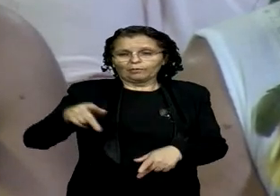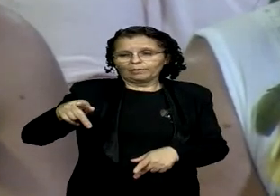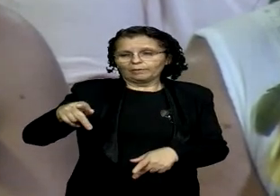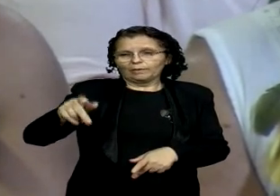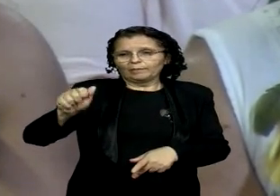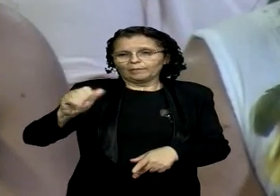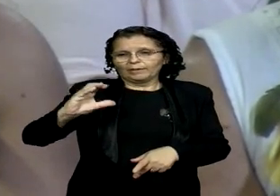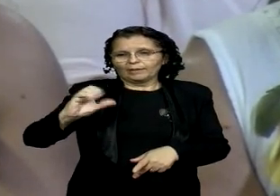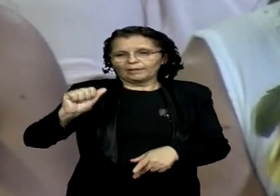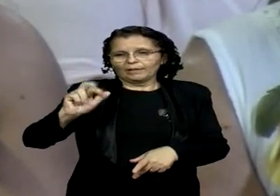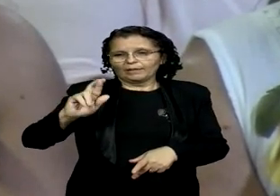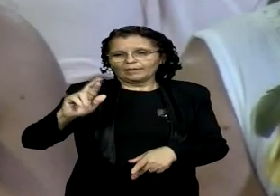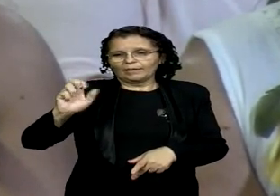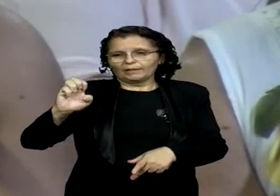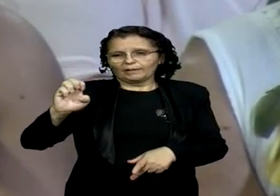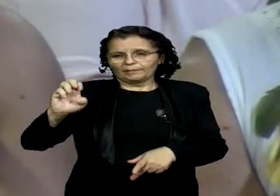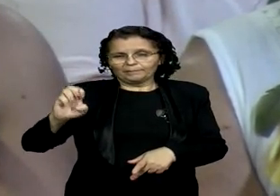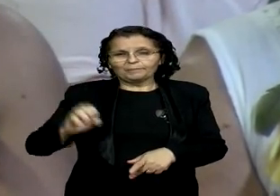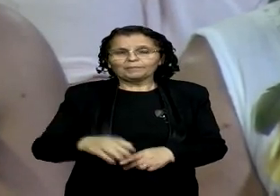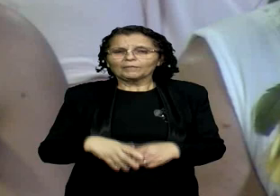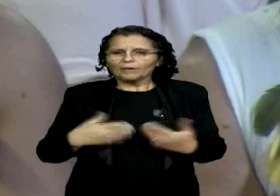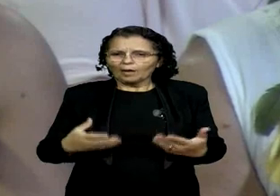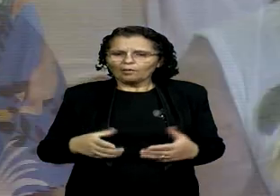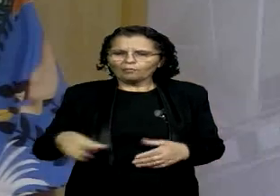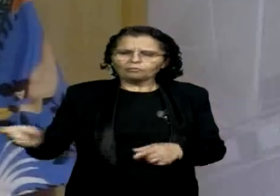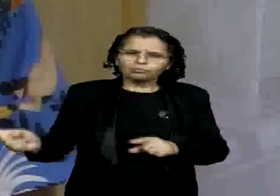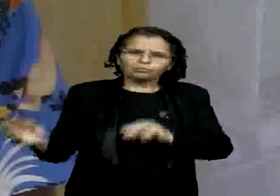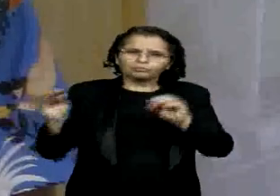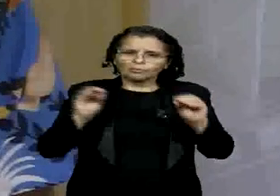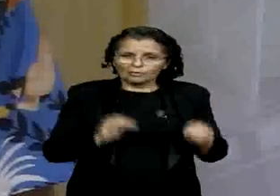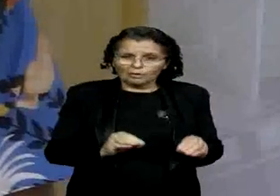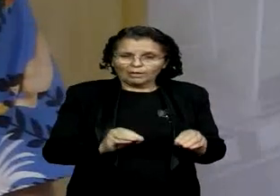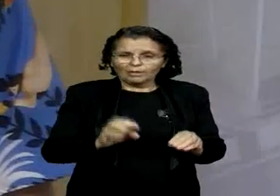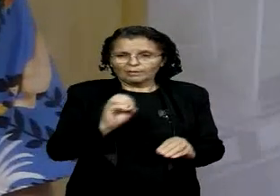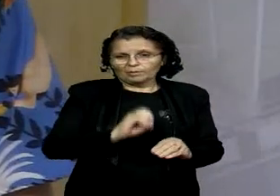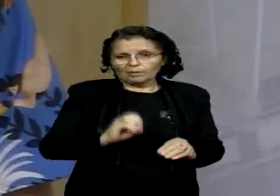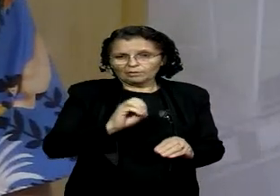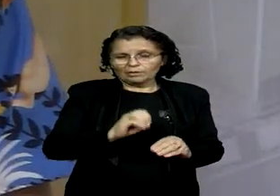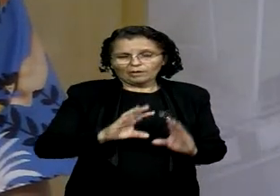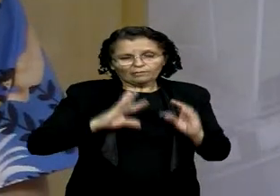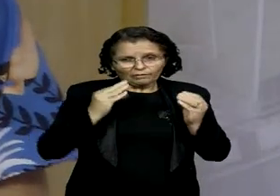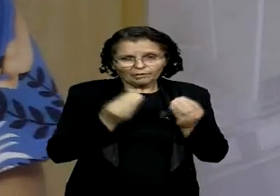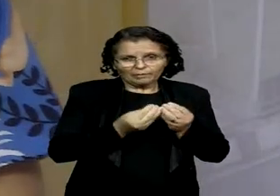Paulo, ela estabeleceu em Osasco, onde moravam indígenas Pancararé da